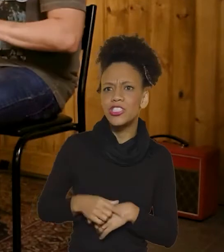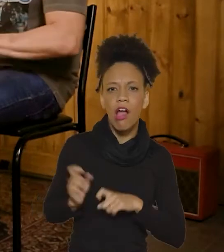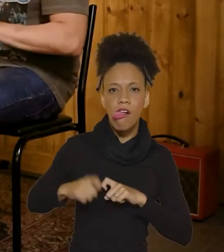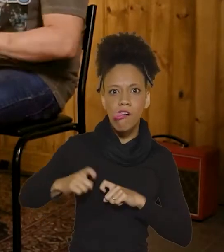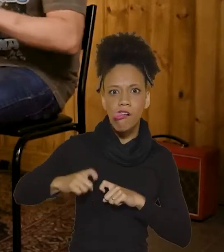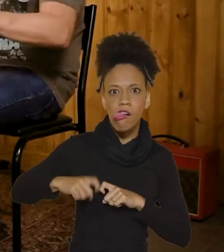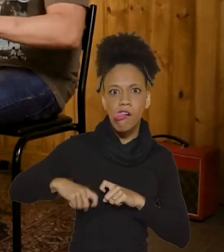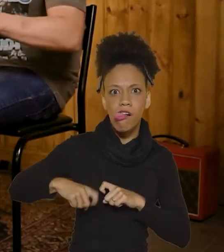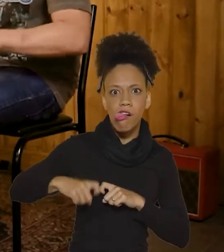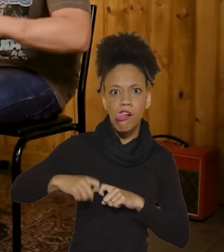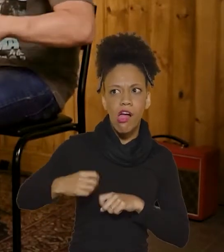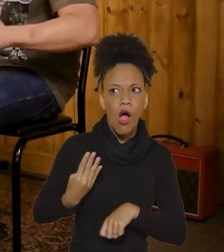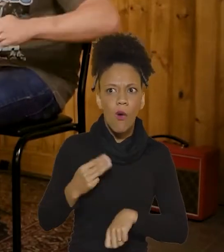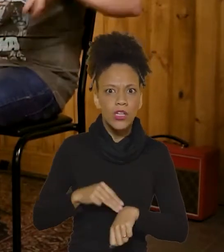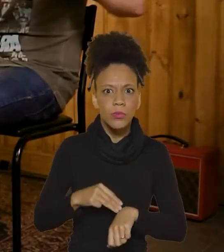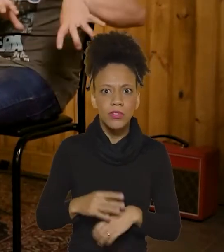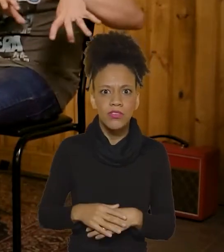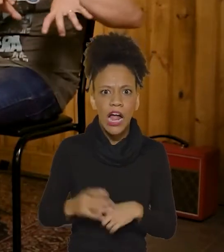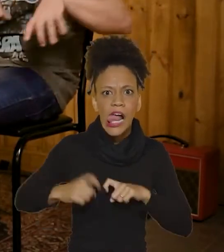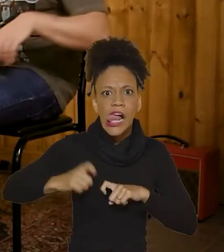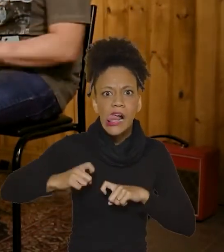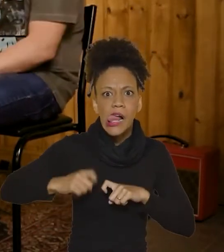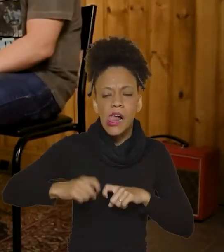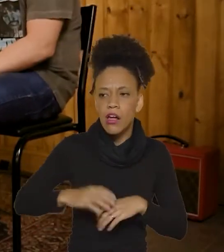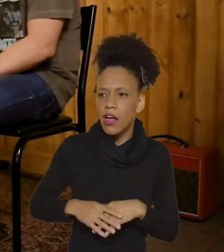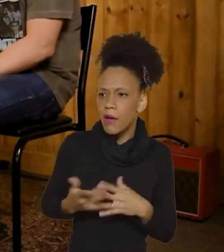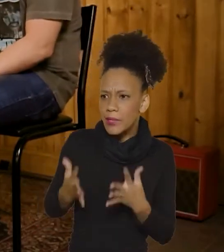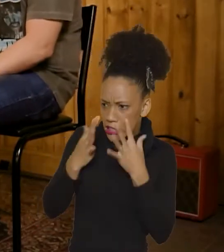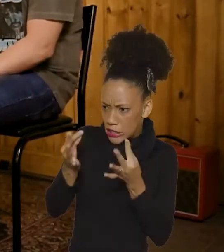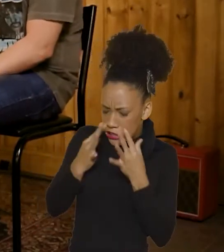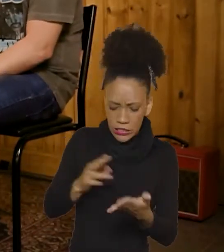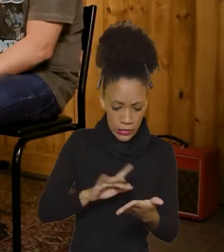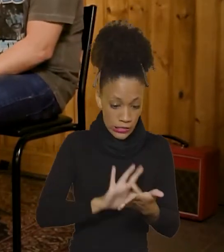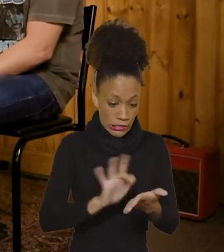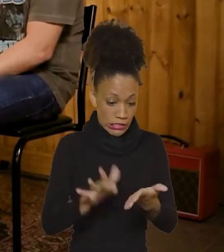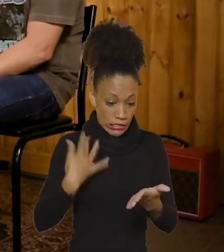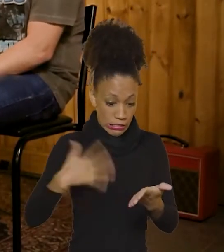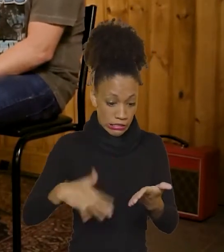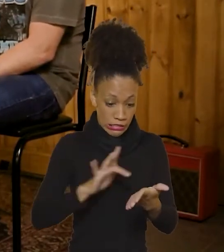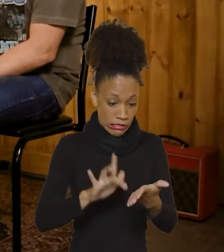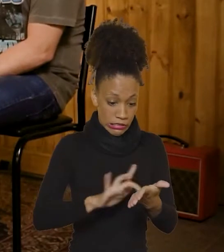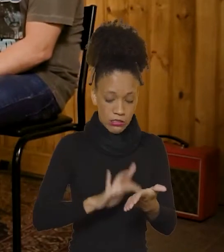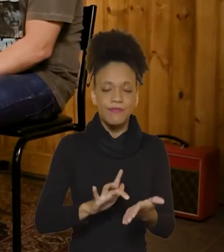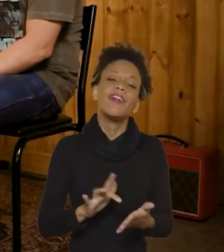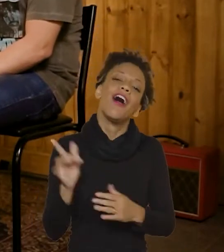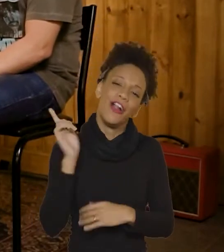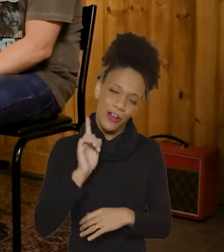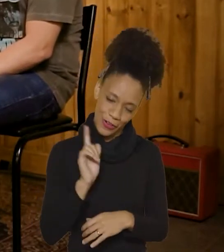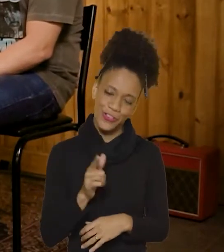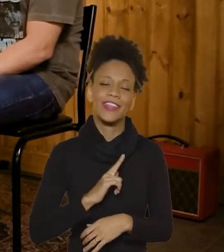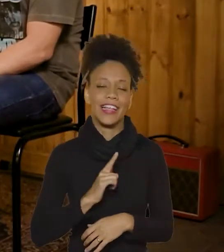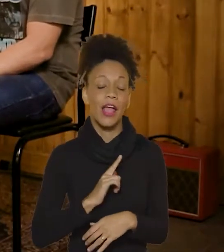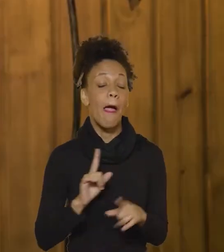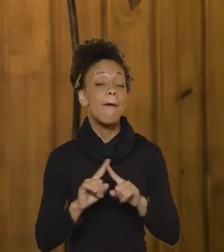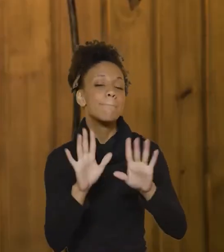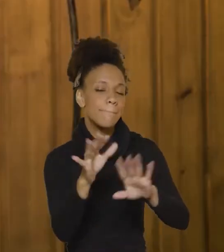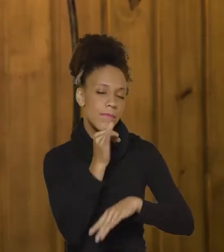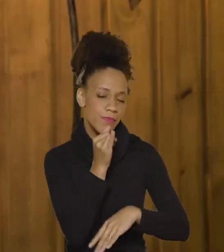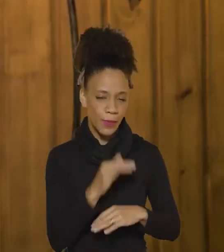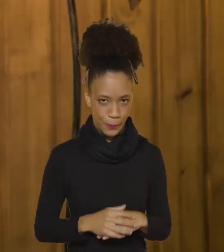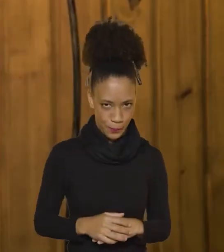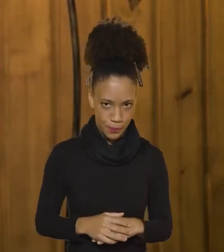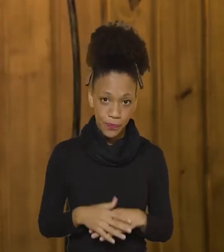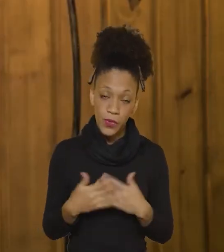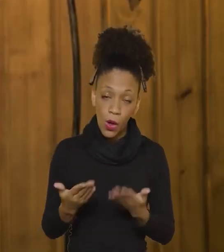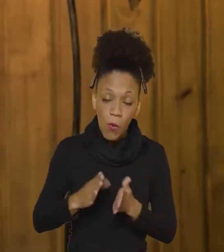ou menos da rádio no Iguatu Rafa eu gozar se não mudei Lógico eu tenho porque por exemplo